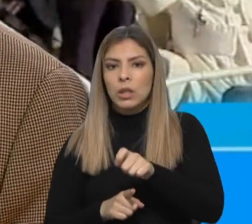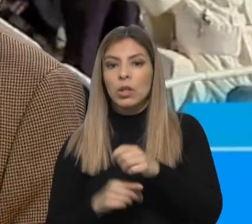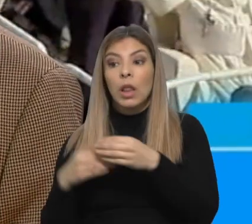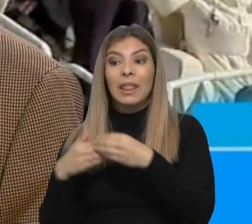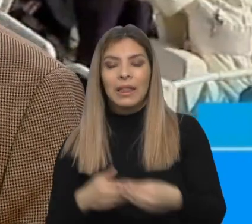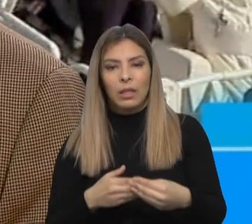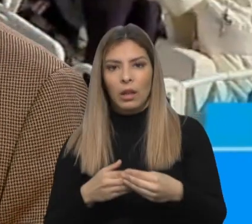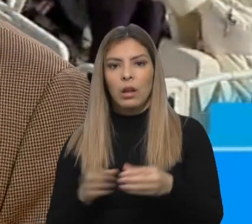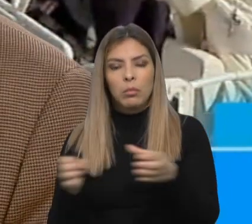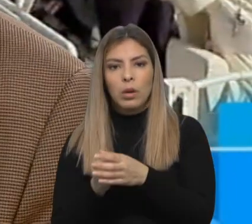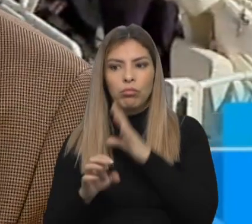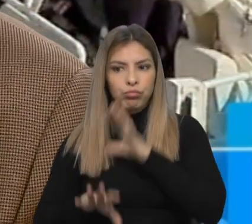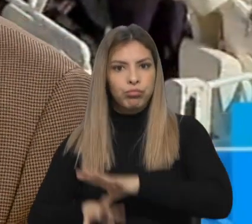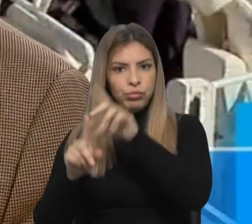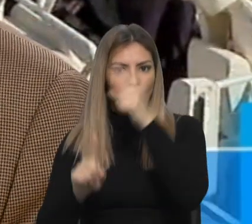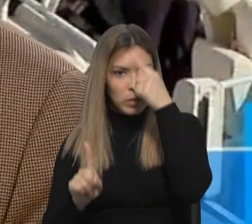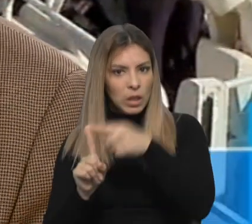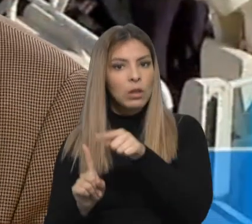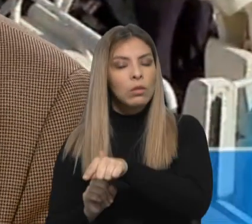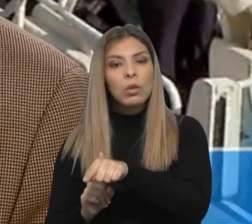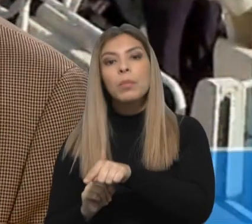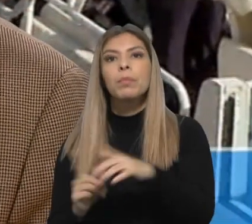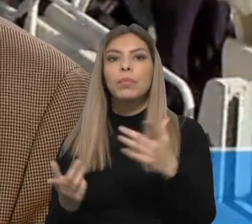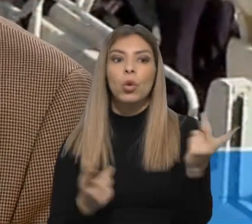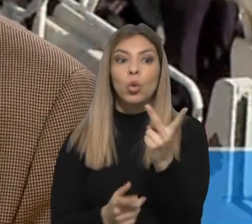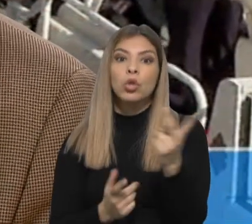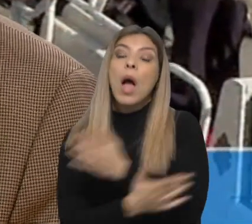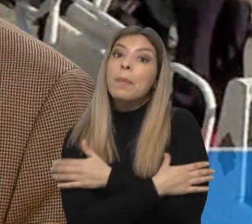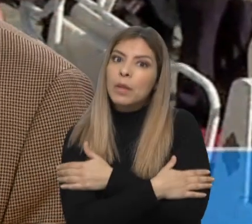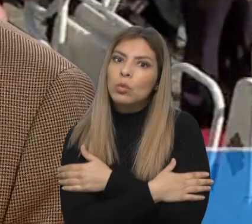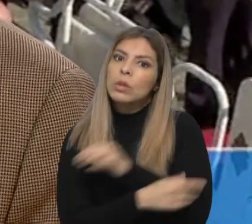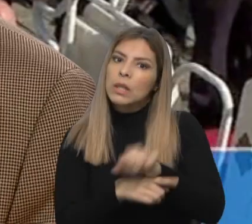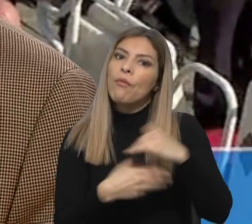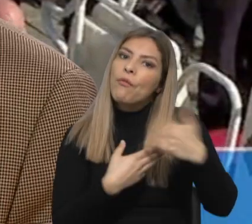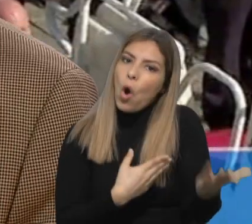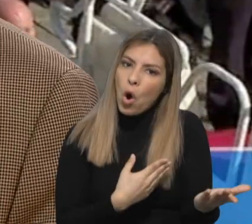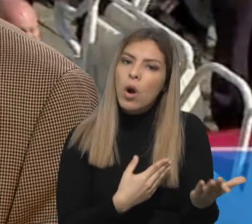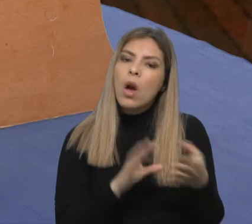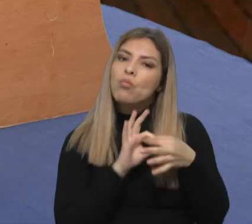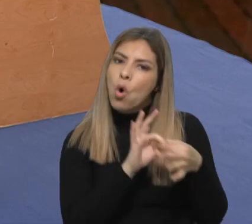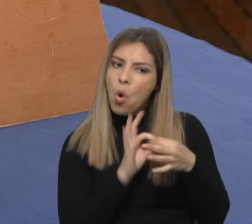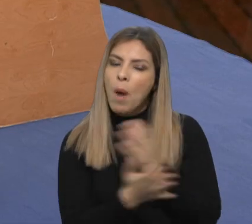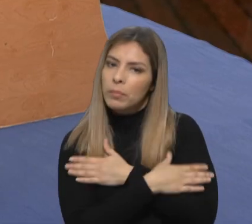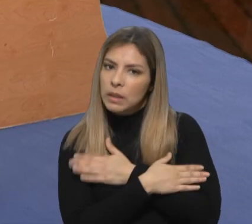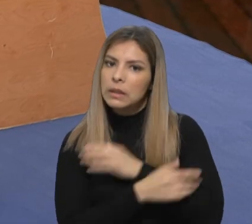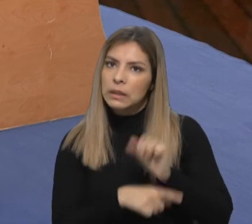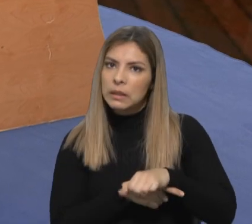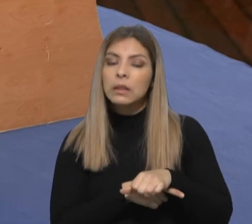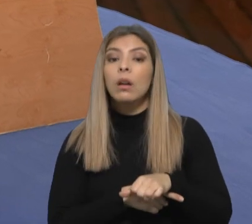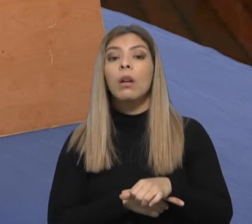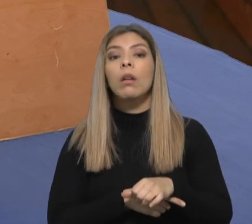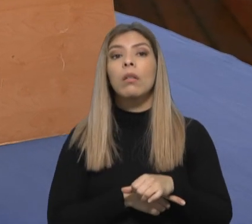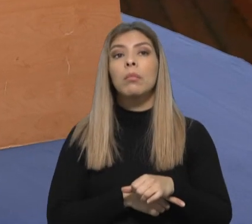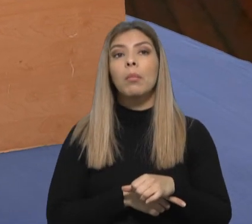mais progressista, eram grandes amigos e partilhavam, fora deste plano da mais alta